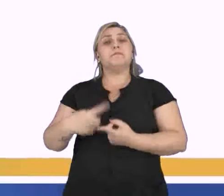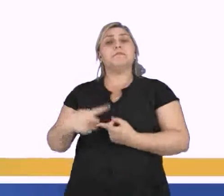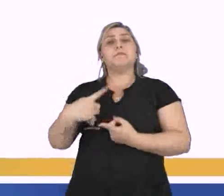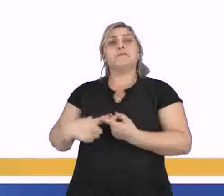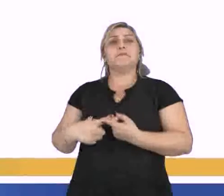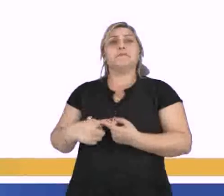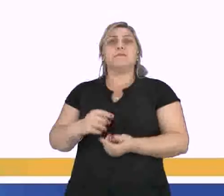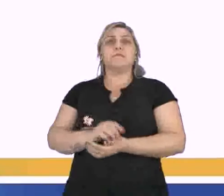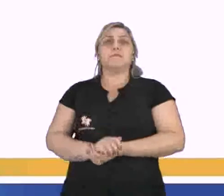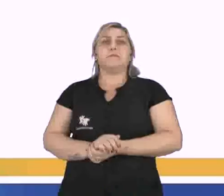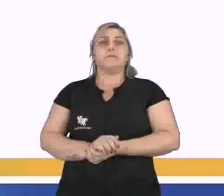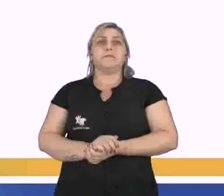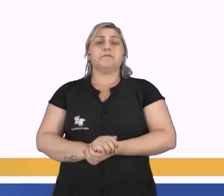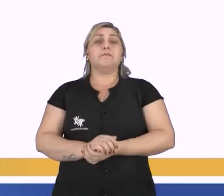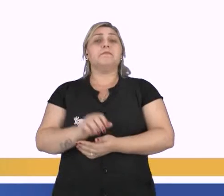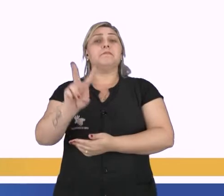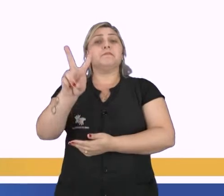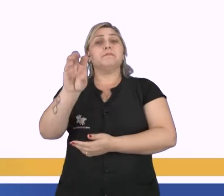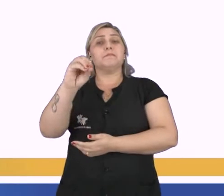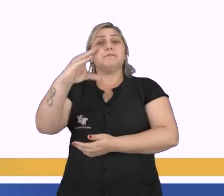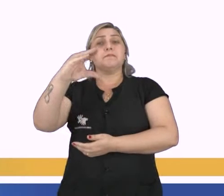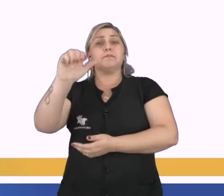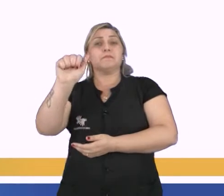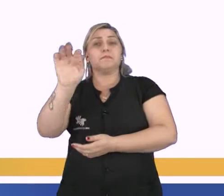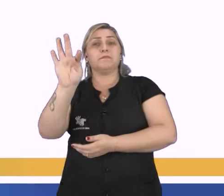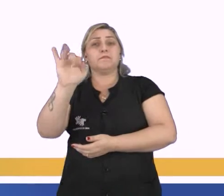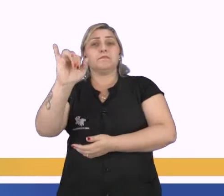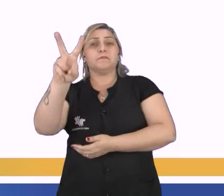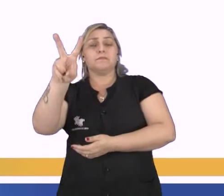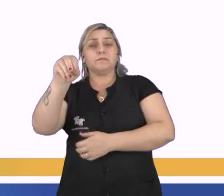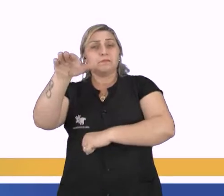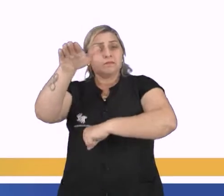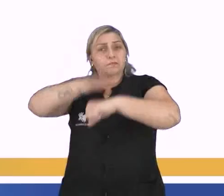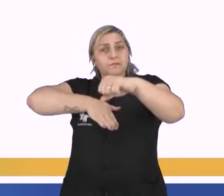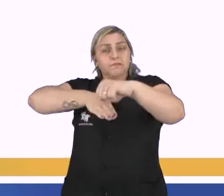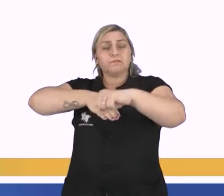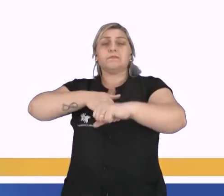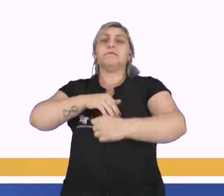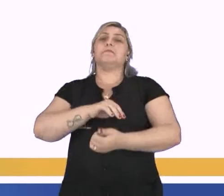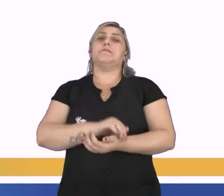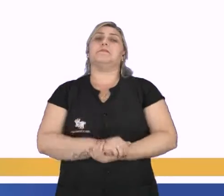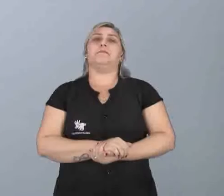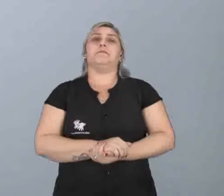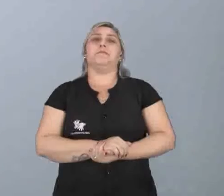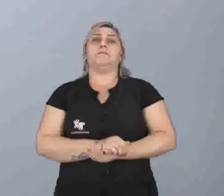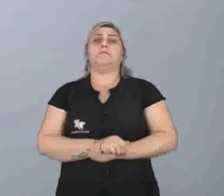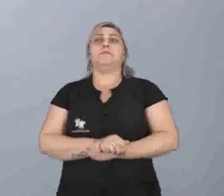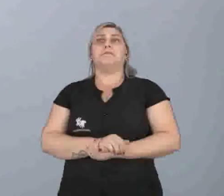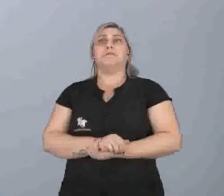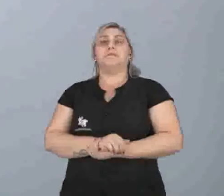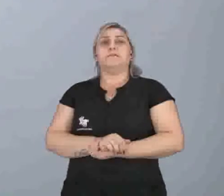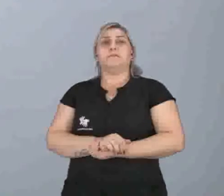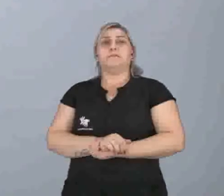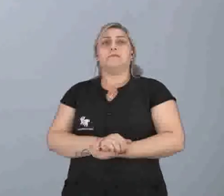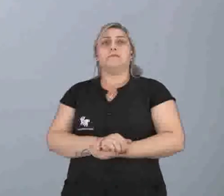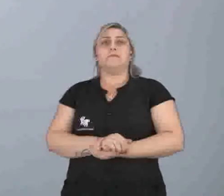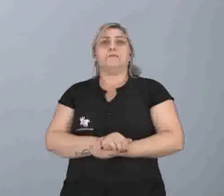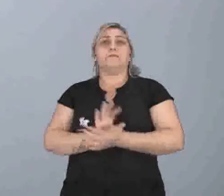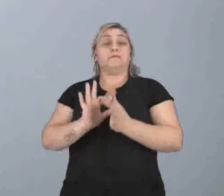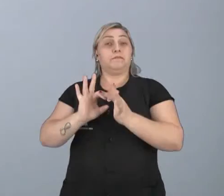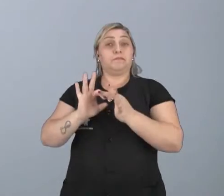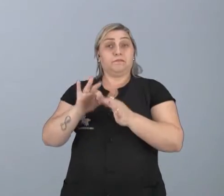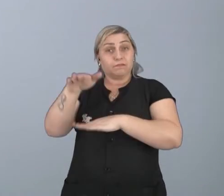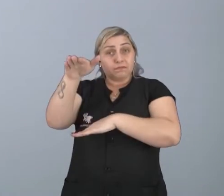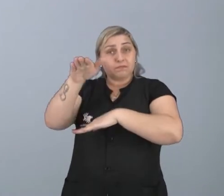quê? Por se tratar ali de um vocativo, de um chamamento. Prezados colegas,